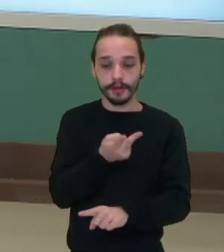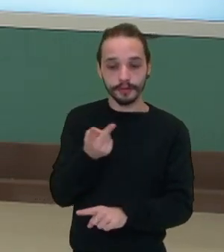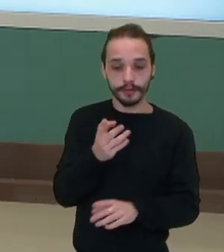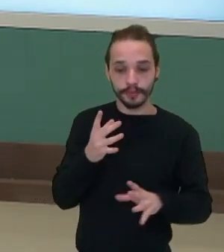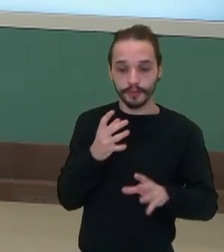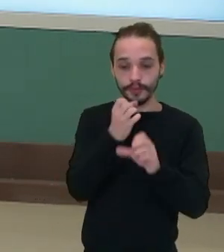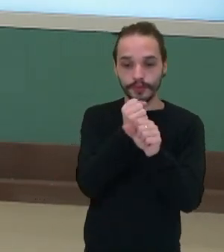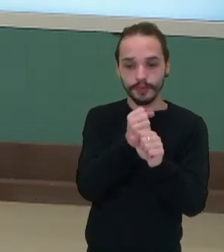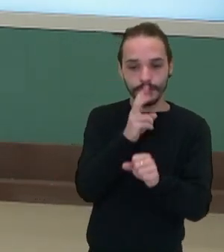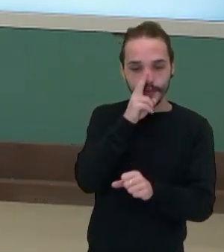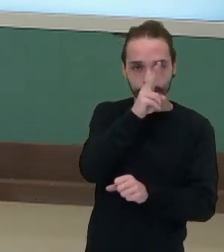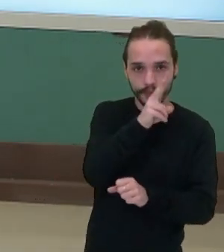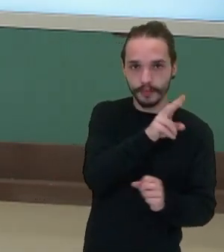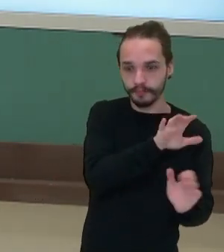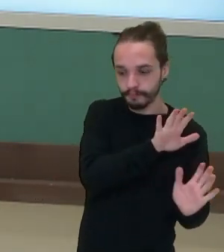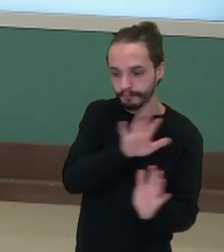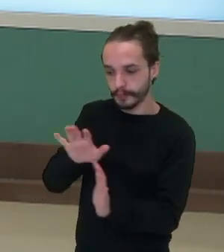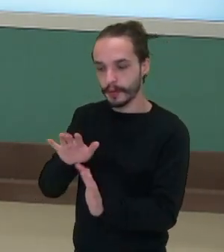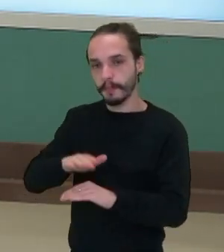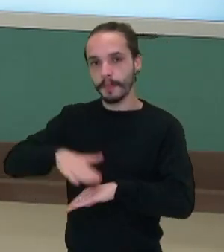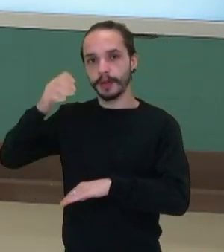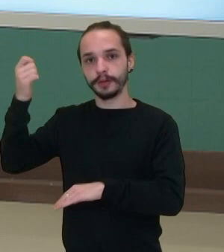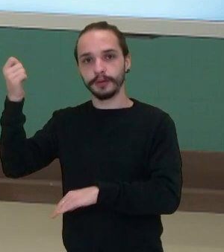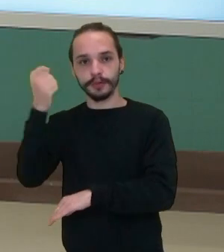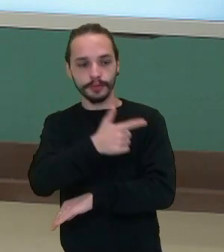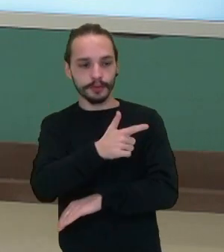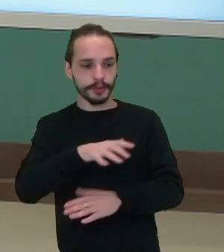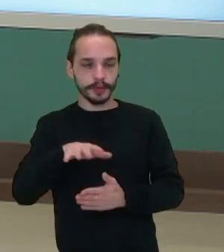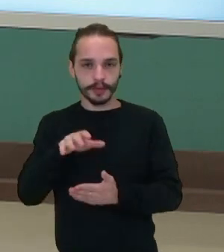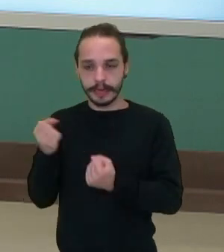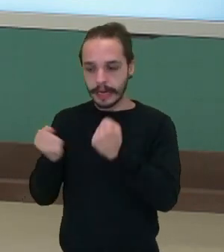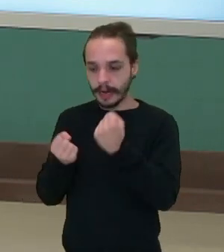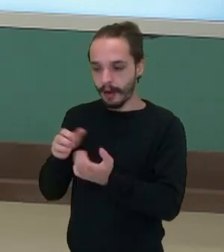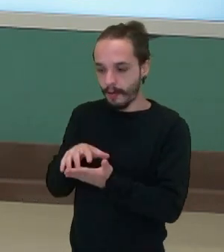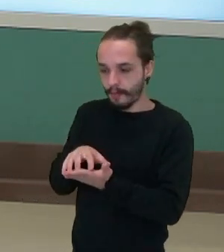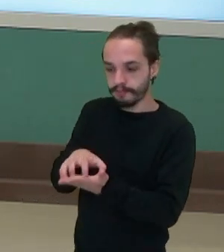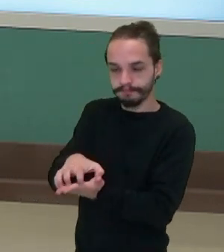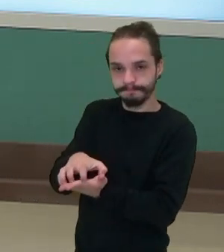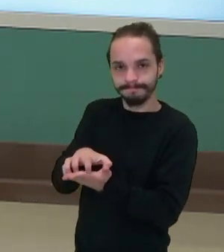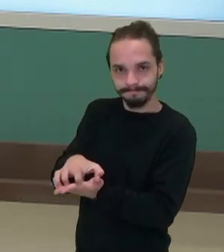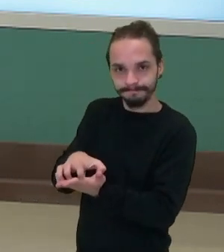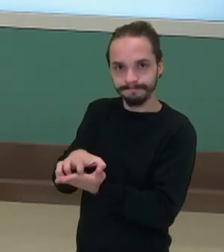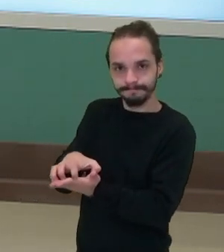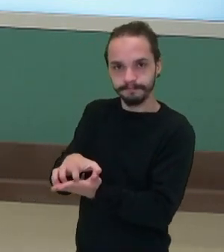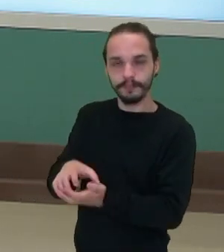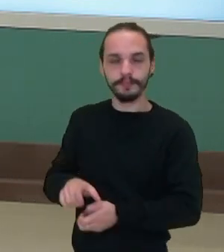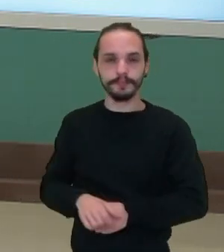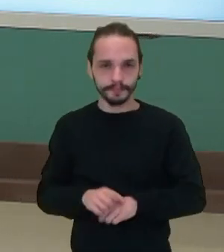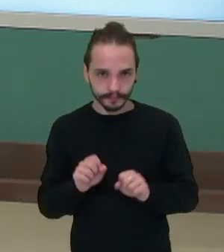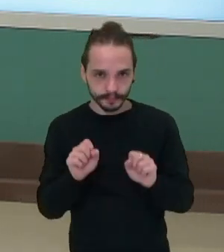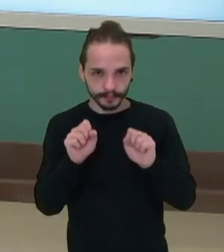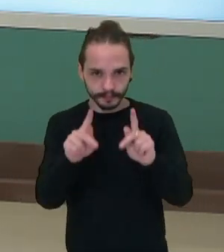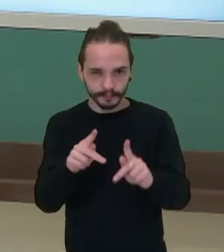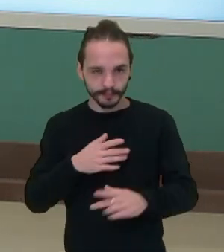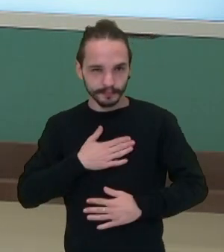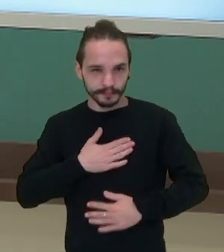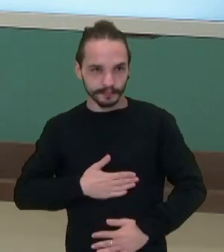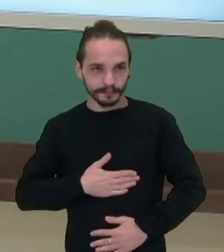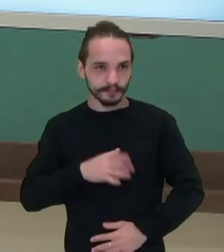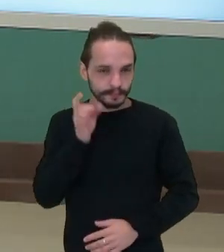sobre o automóvel é maior do que a força de atrito do carro com o chão. Beleza?